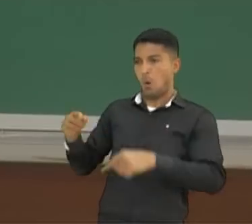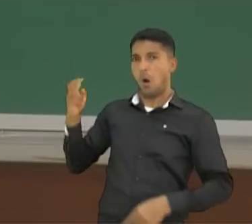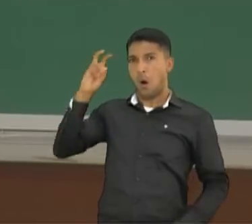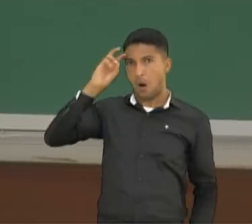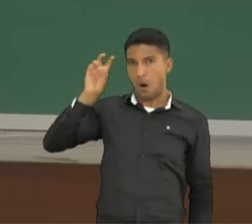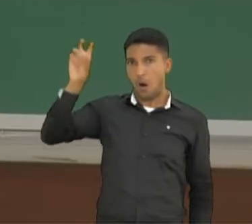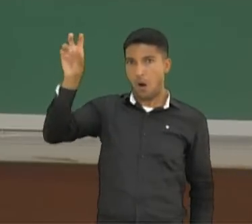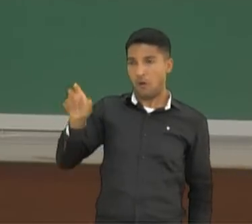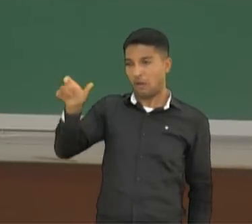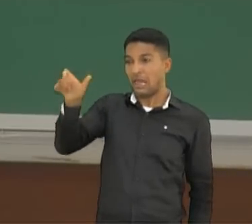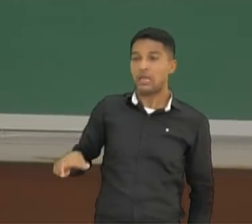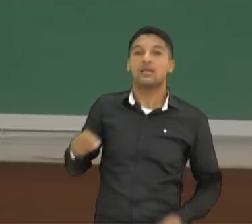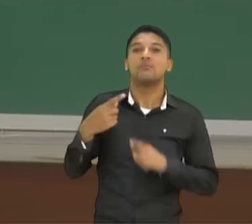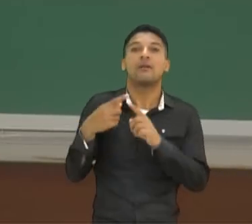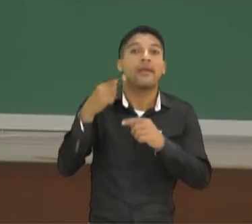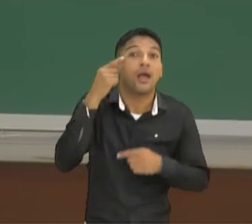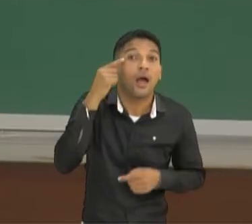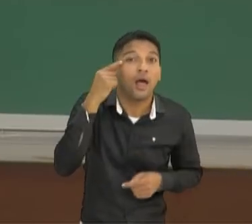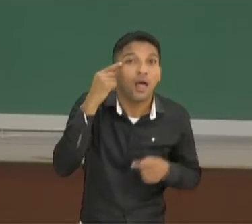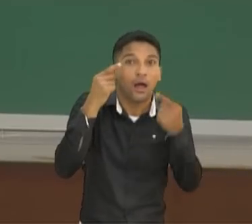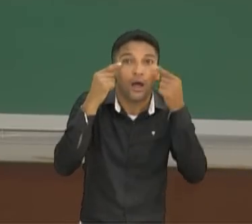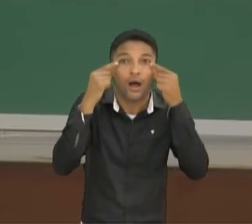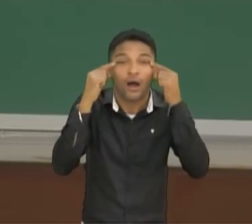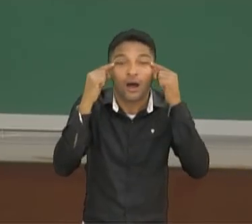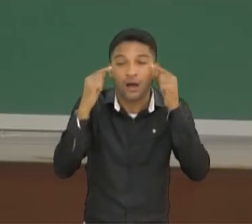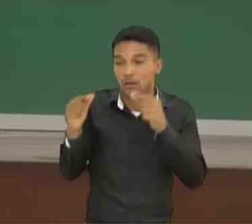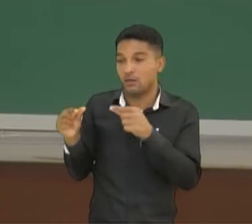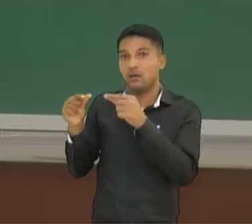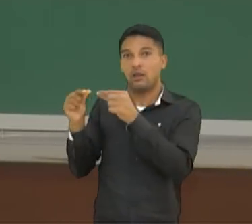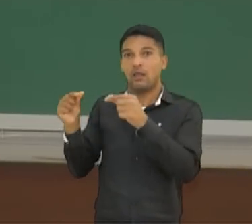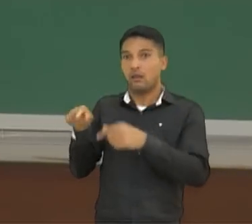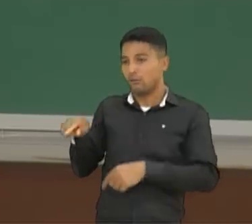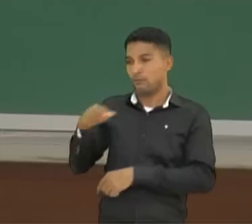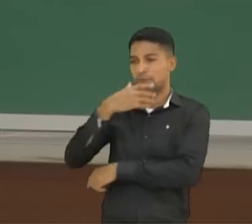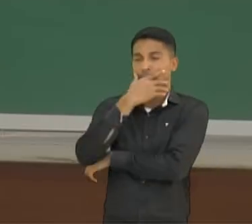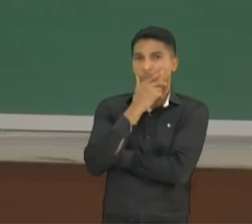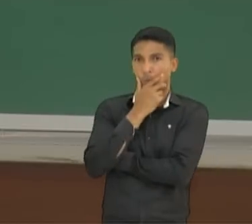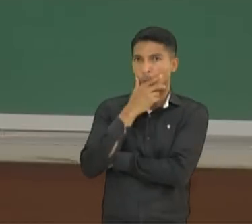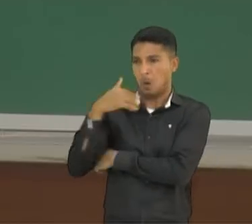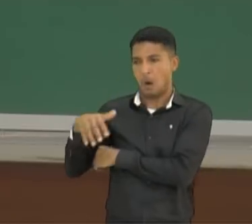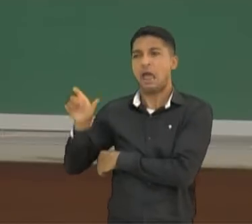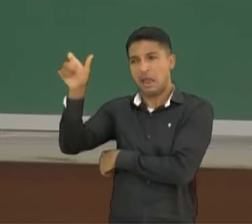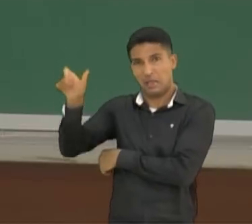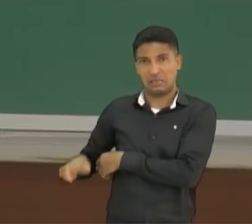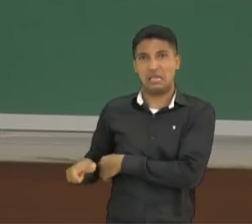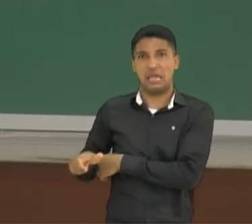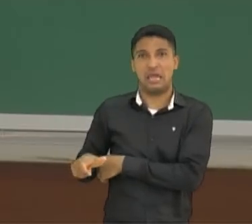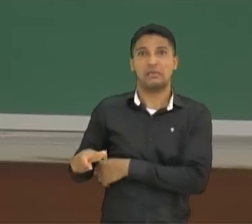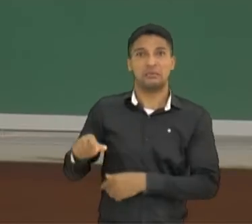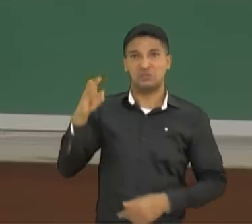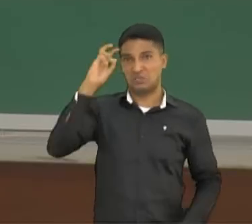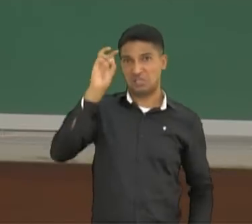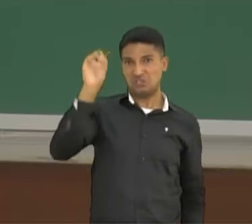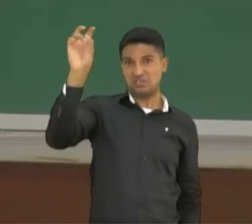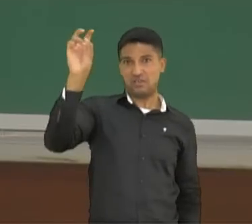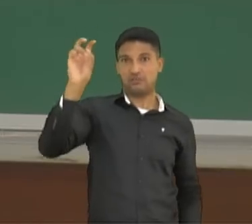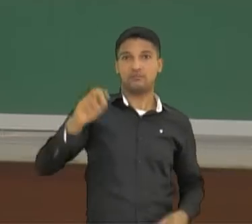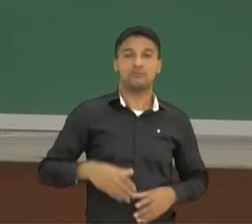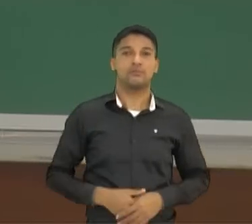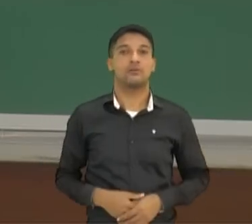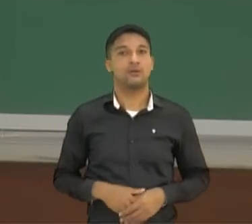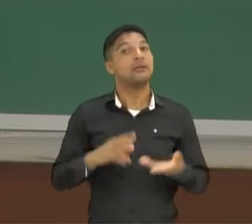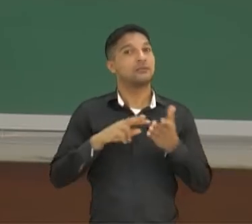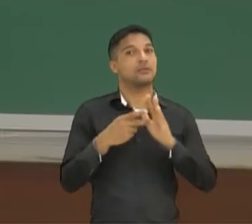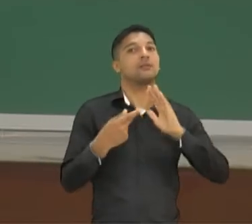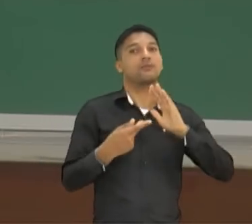Então, essa ideia de a gente associar uma pessoa a um conceito geral é chamado também de estereótipos,